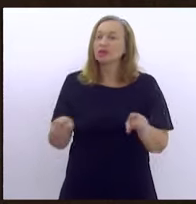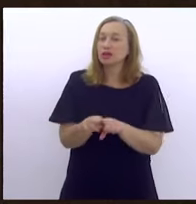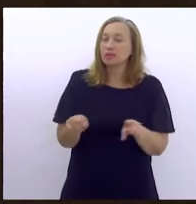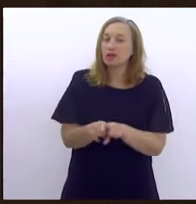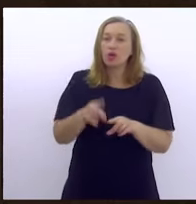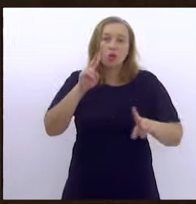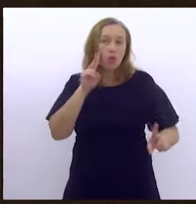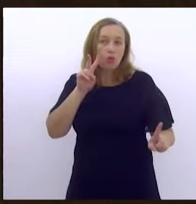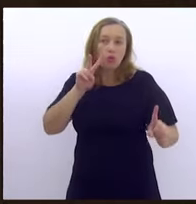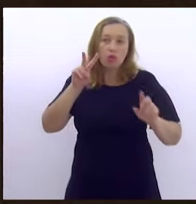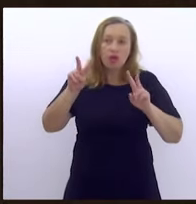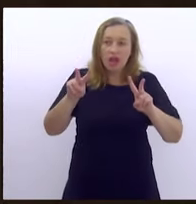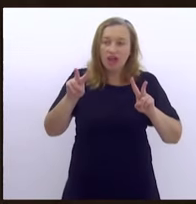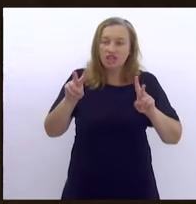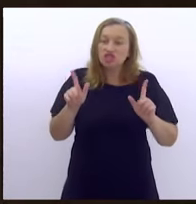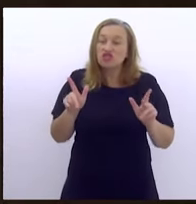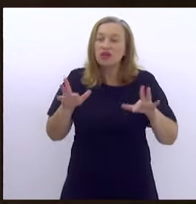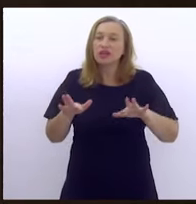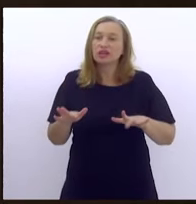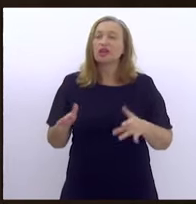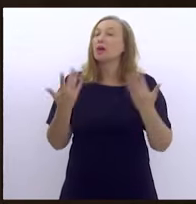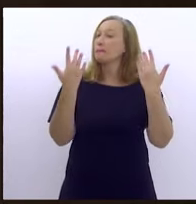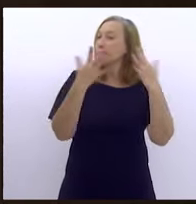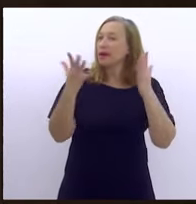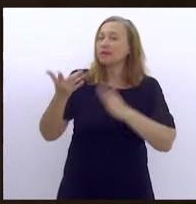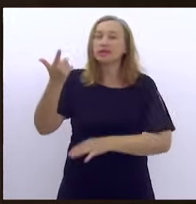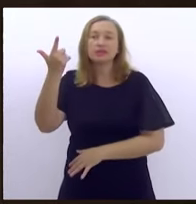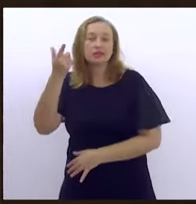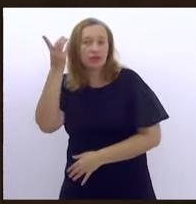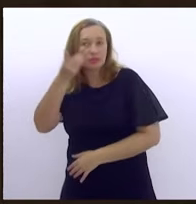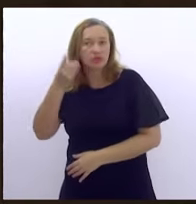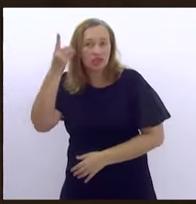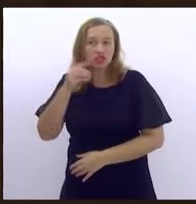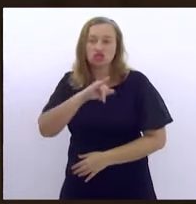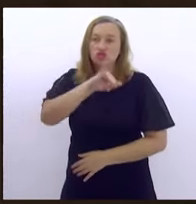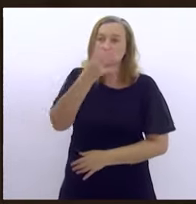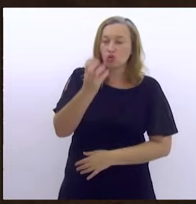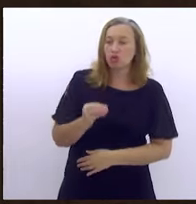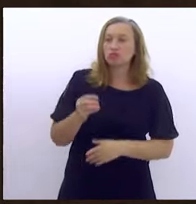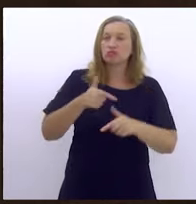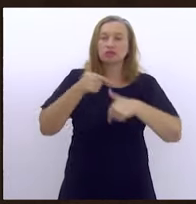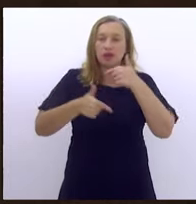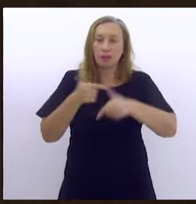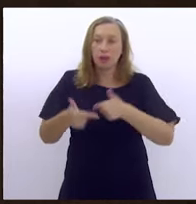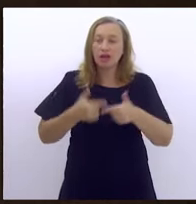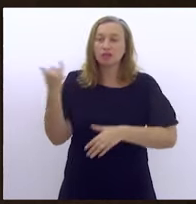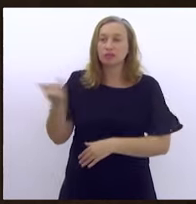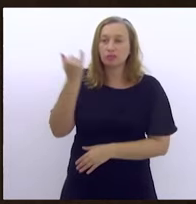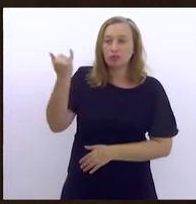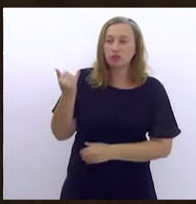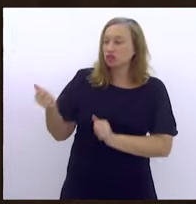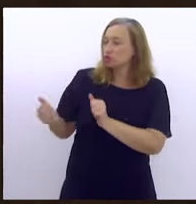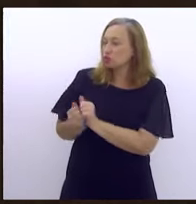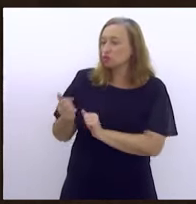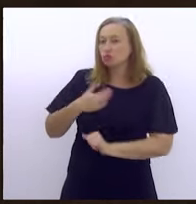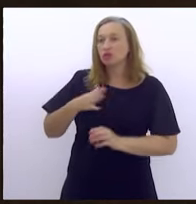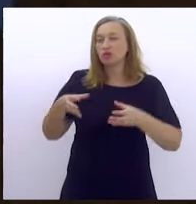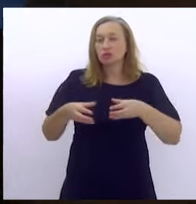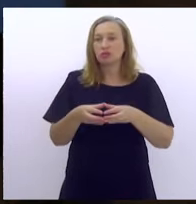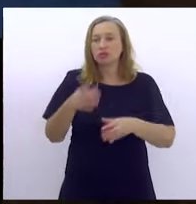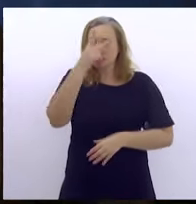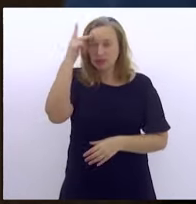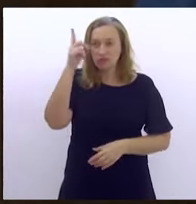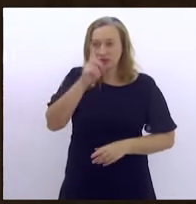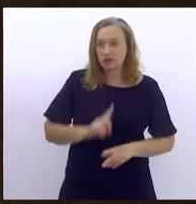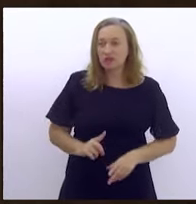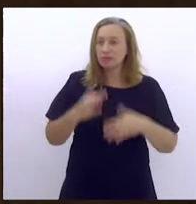tenha um olhar de equidade. Então, mais uma vez, parabéns, deputado Júlio Rocha, que tem feito também um trabalho muito importante comigo ali na Comissão da Pessoa com